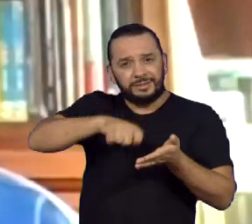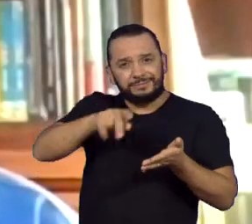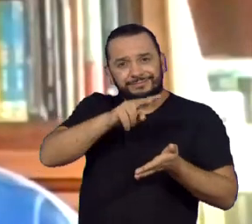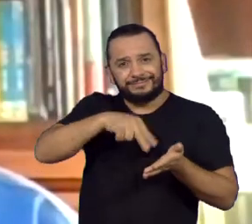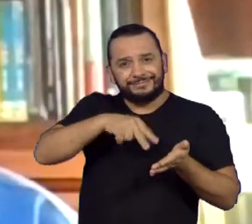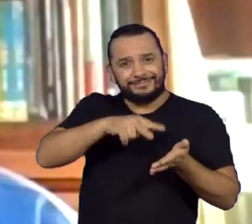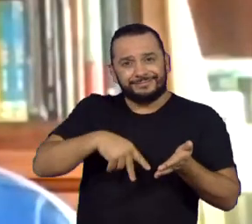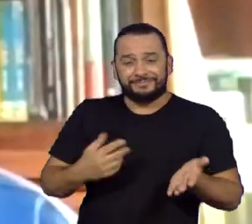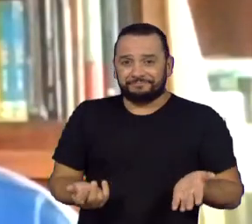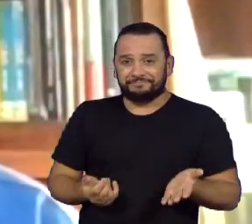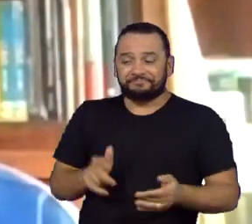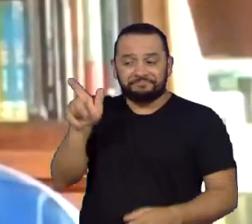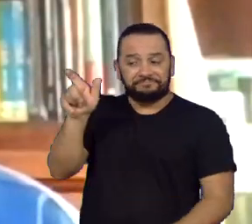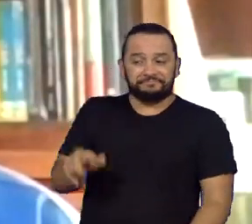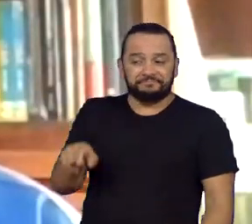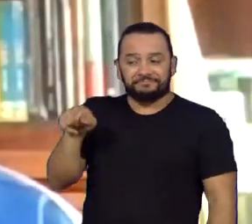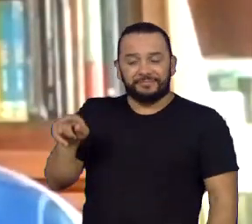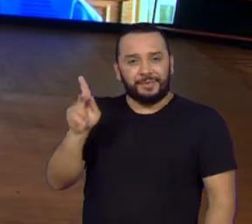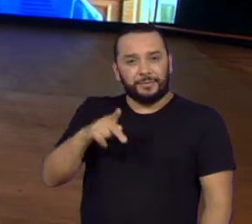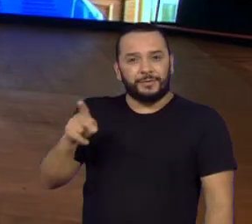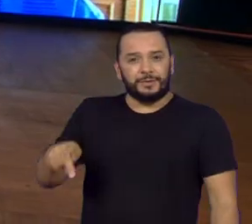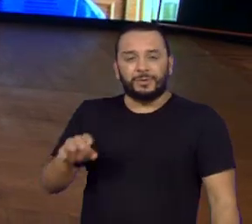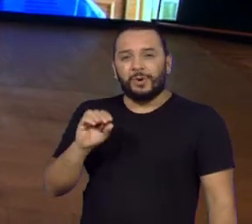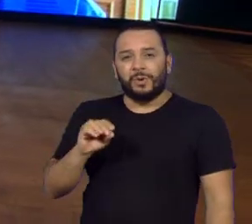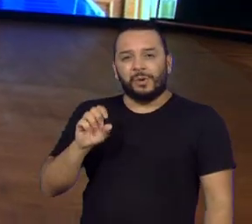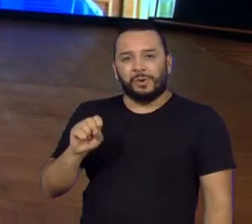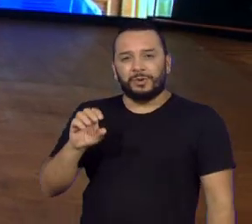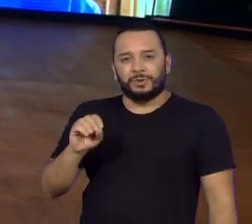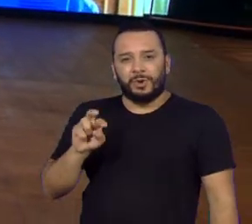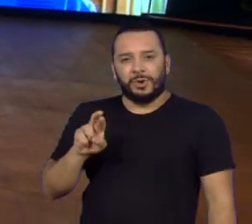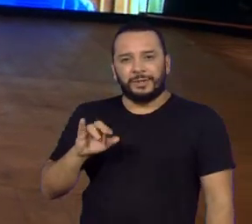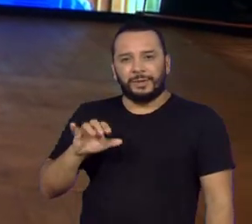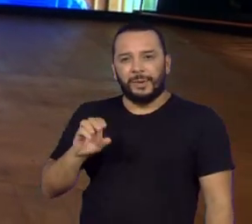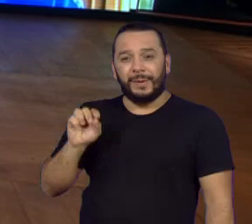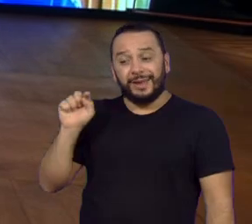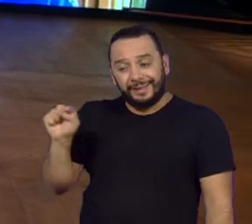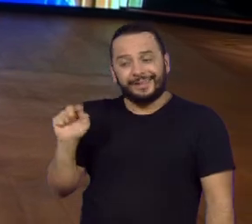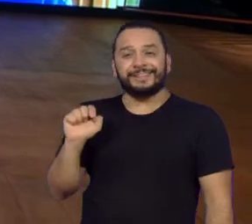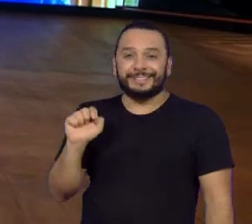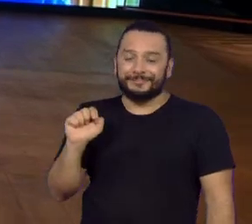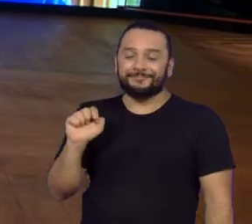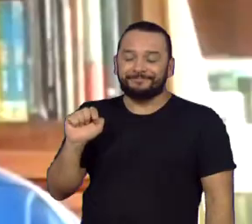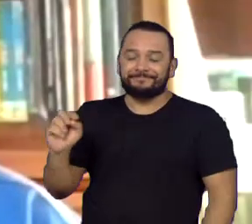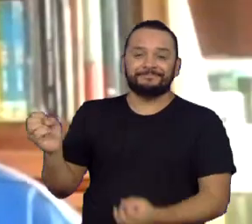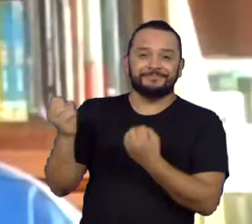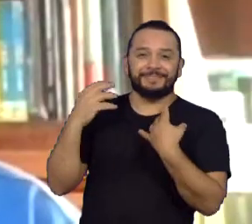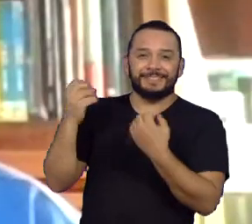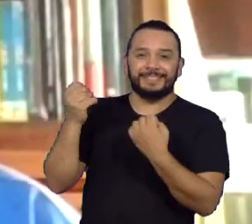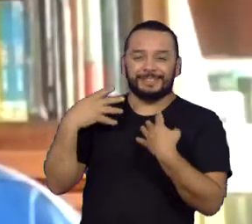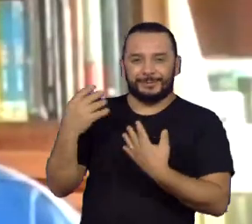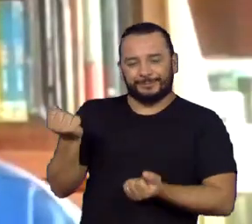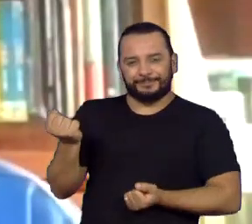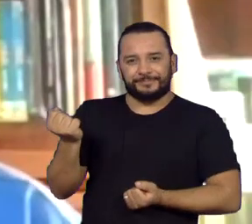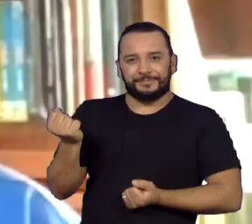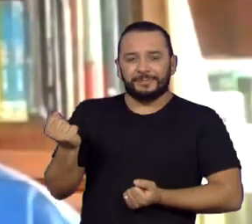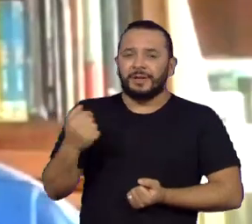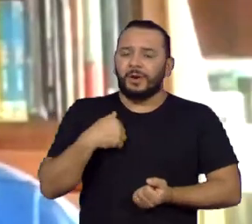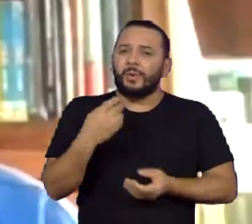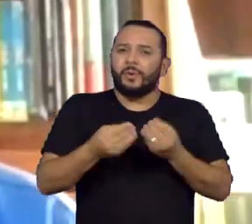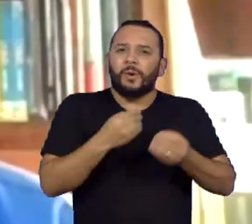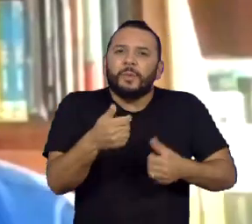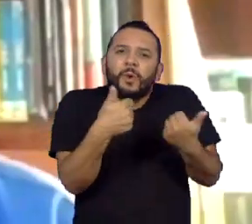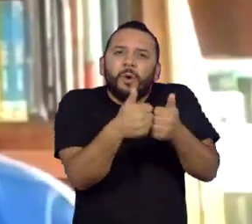Esse senhor, o professor Osório, foi aquele que me